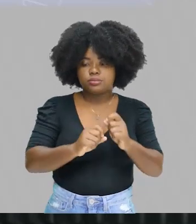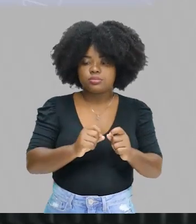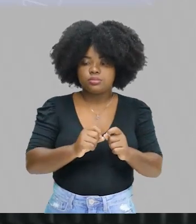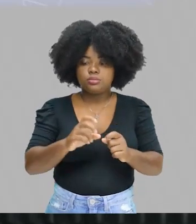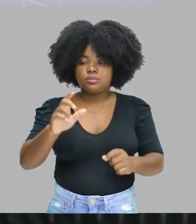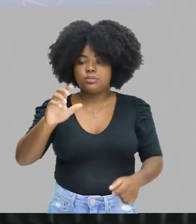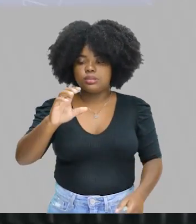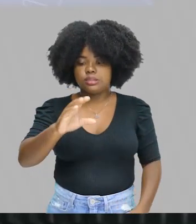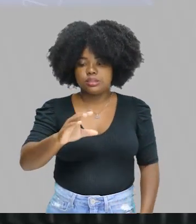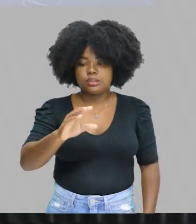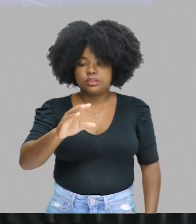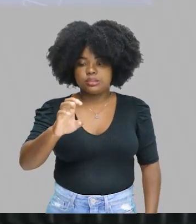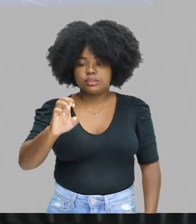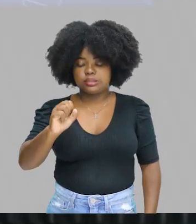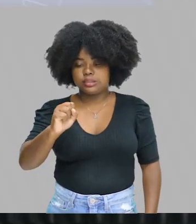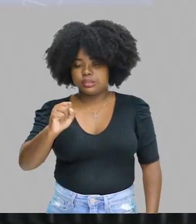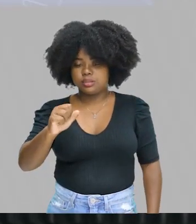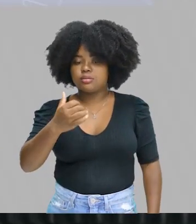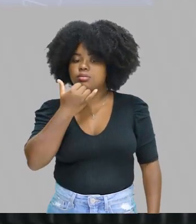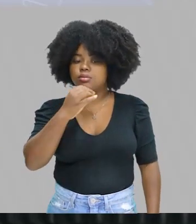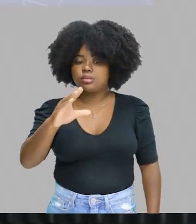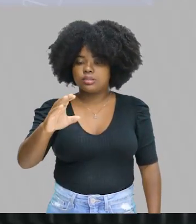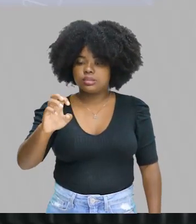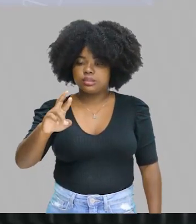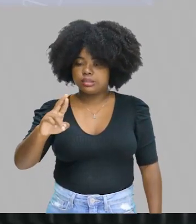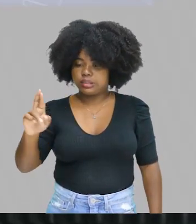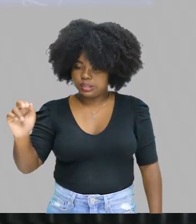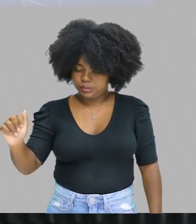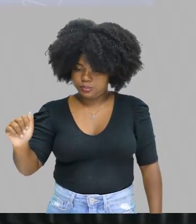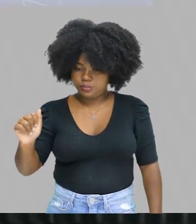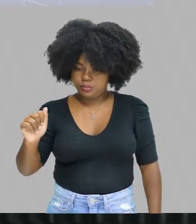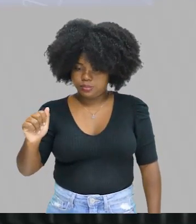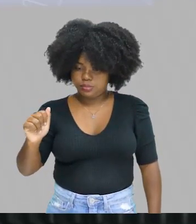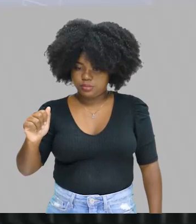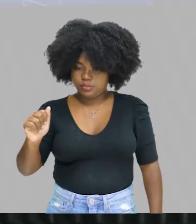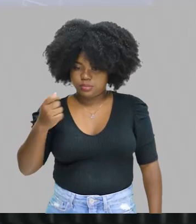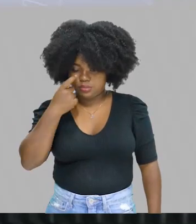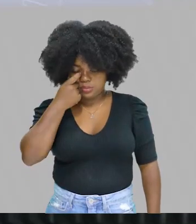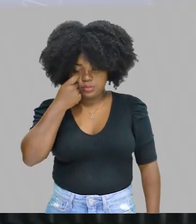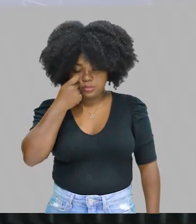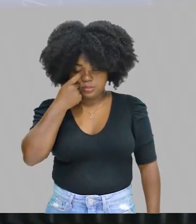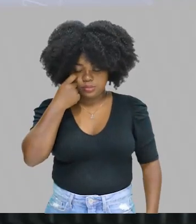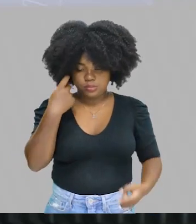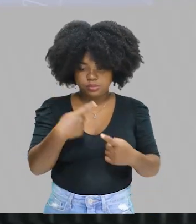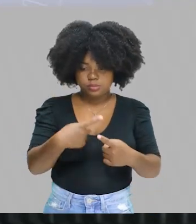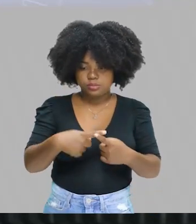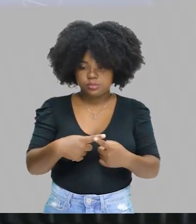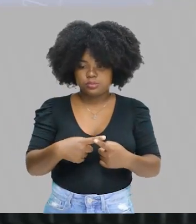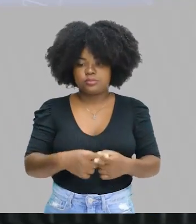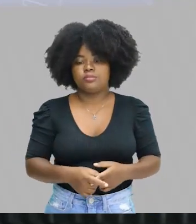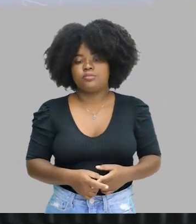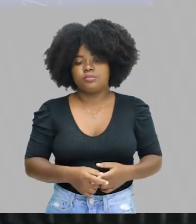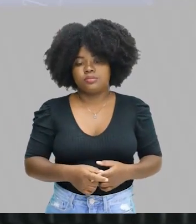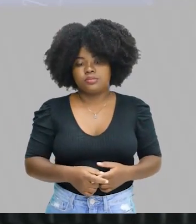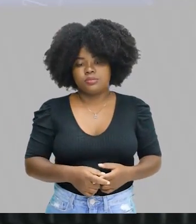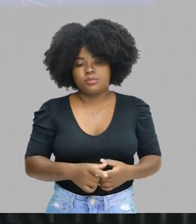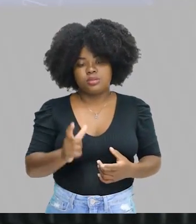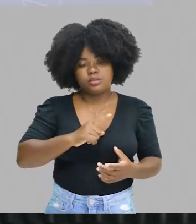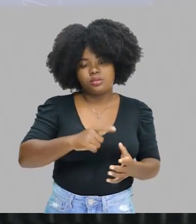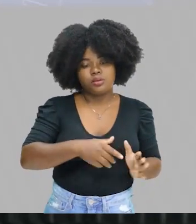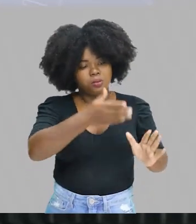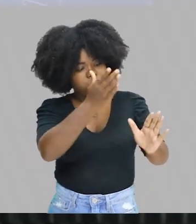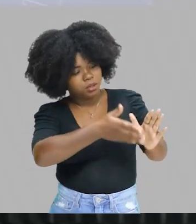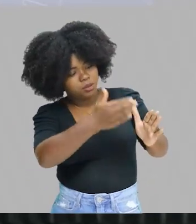Aí você vai ter uma outra peça idêntica com cera. Professor, por que eu vou fazer isso? Para que você tire as imperfeições. Você pega a cera e vai